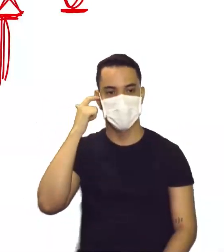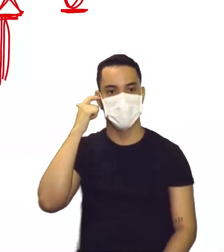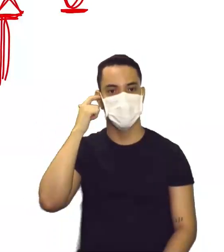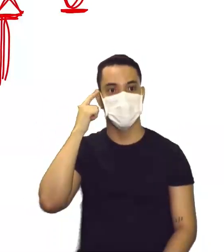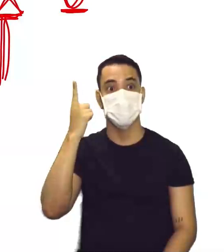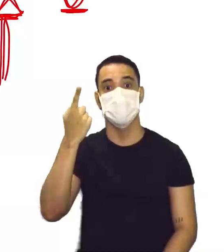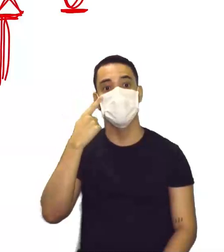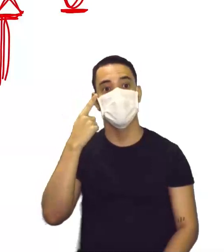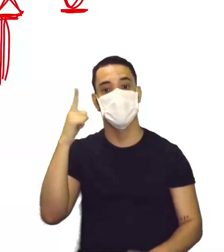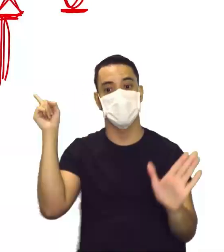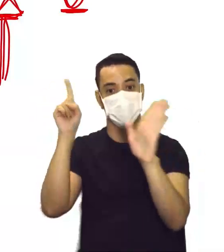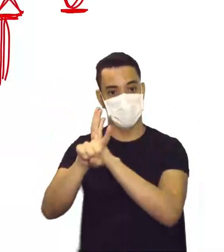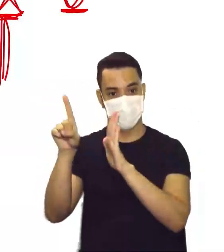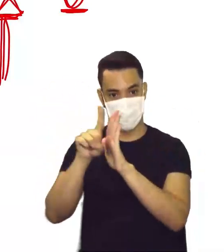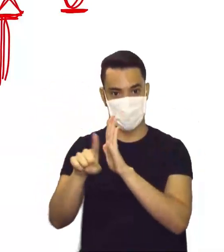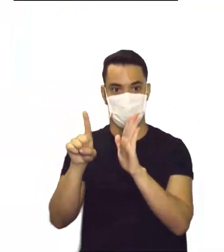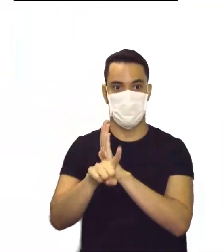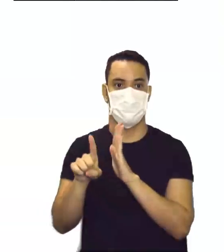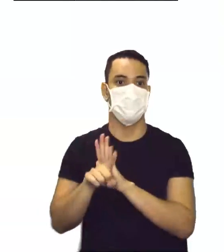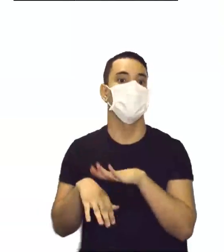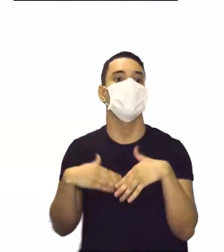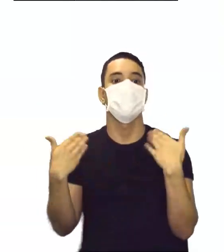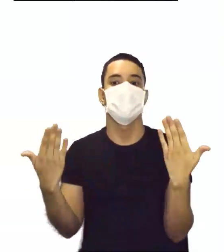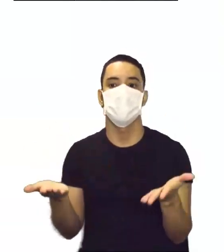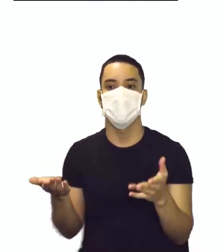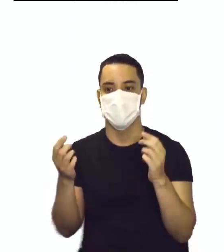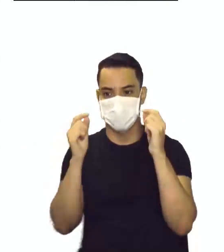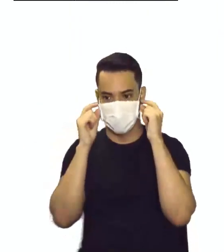ele pede na nossa questão ali.